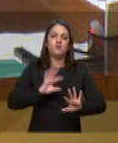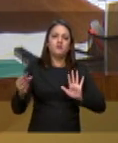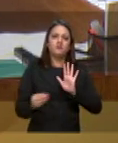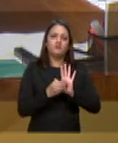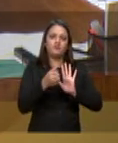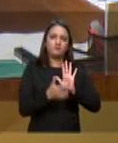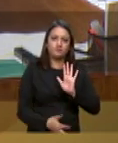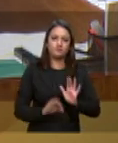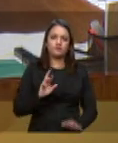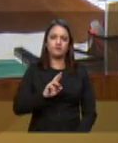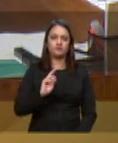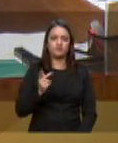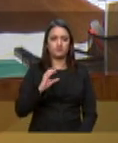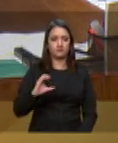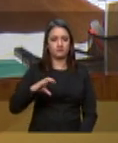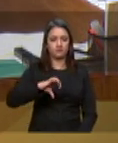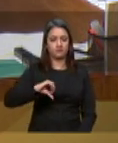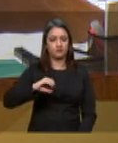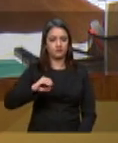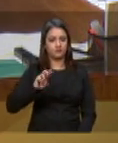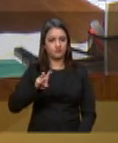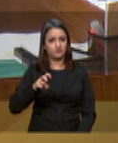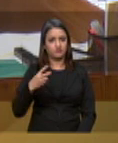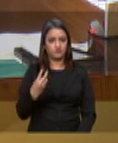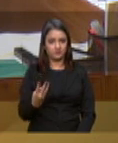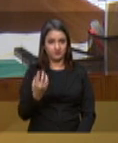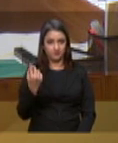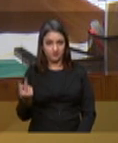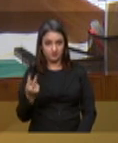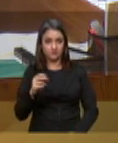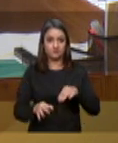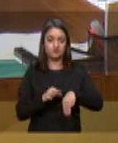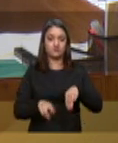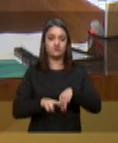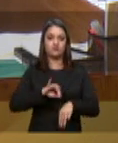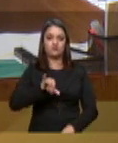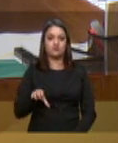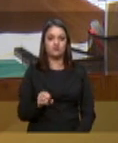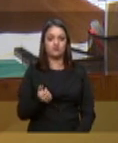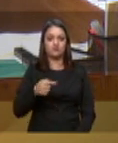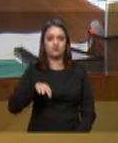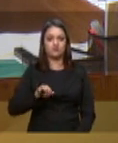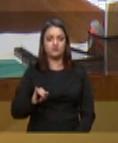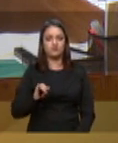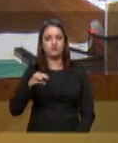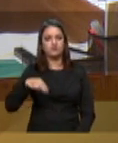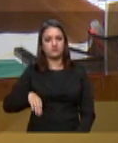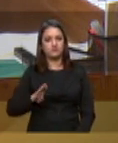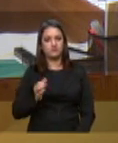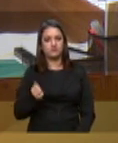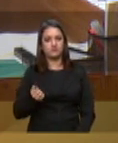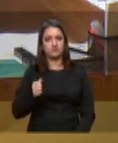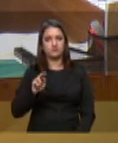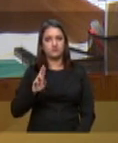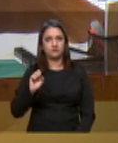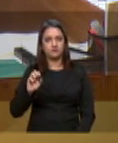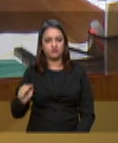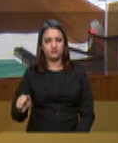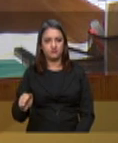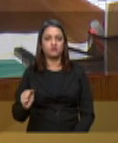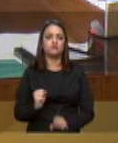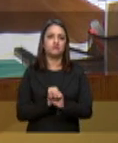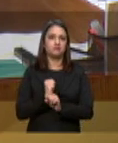RHC 90.532, ministro Joaquim Barbosa, na sessão de 23 de setembro de 2009.